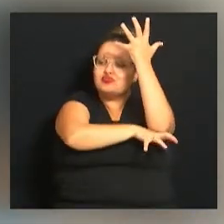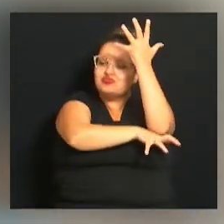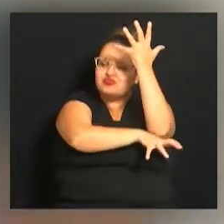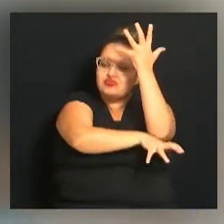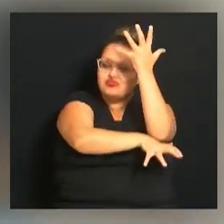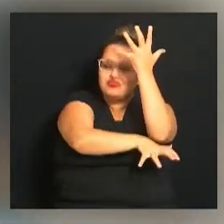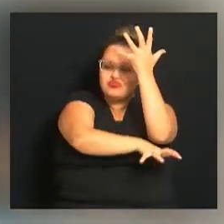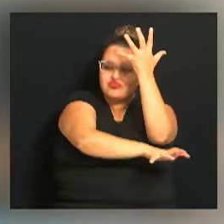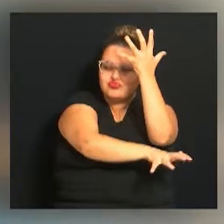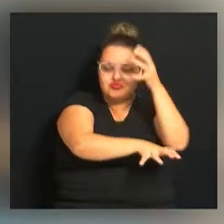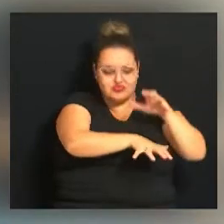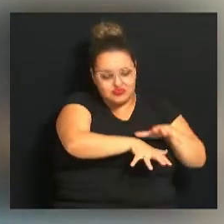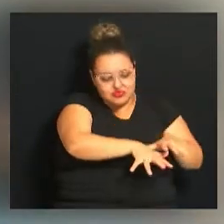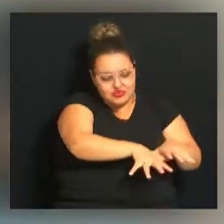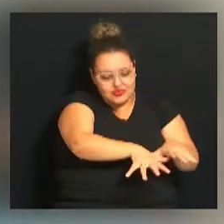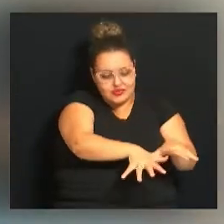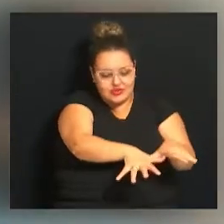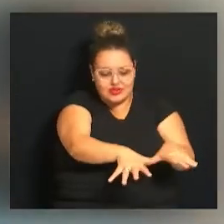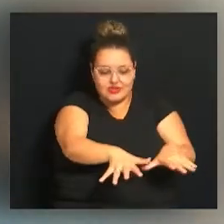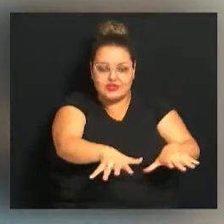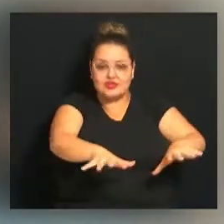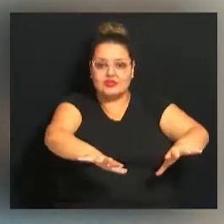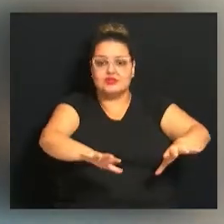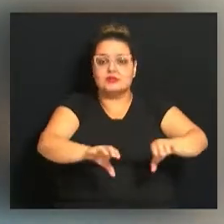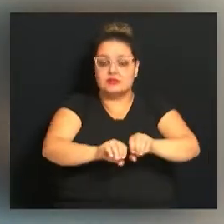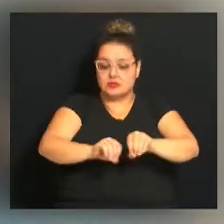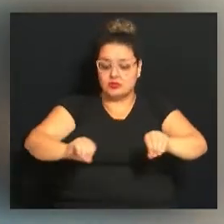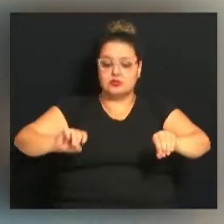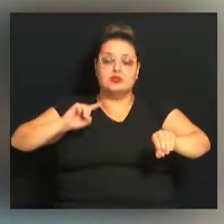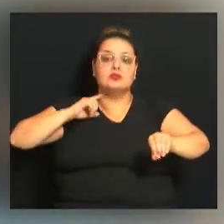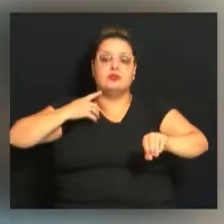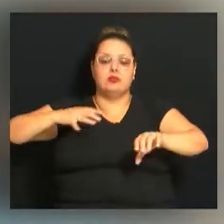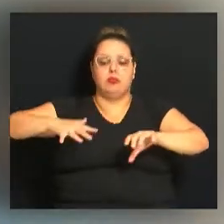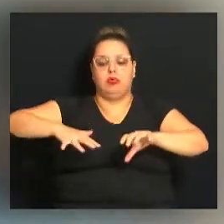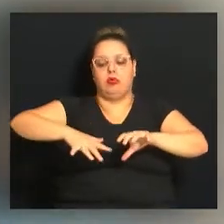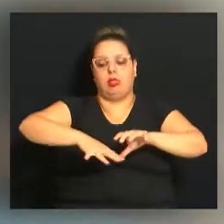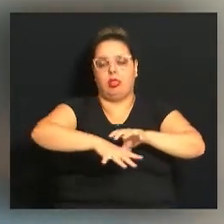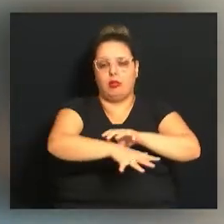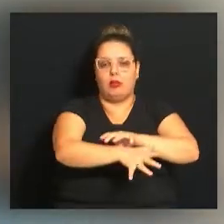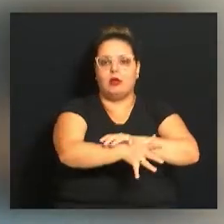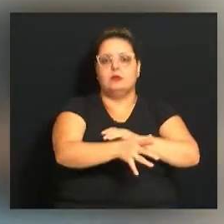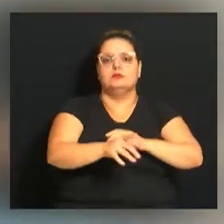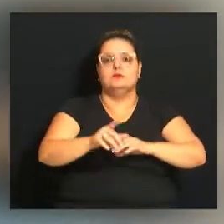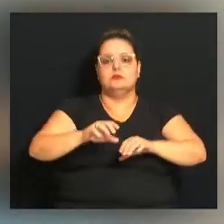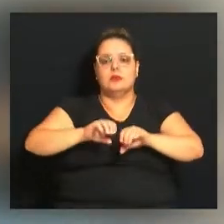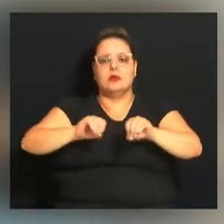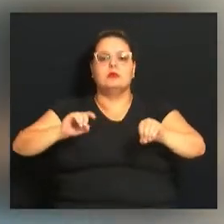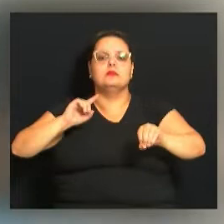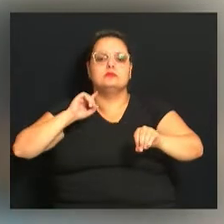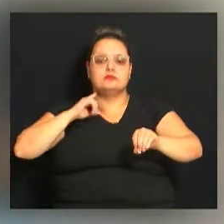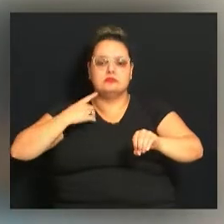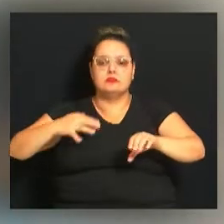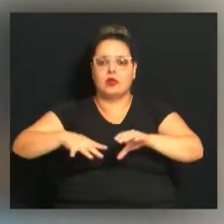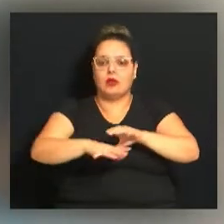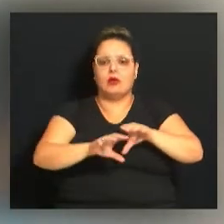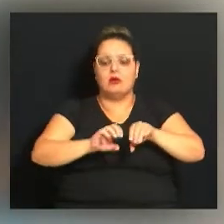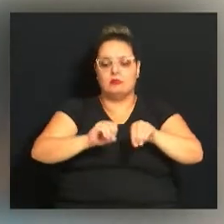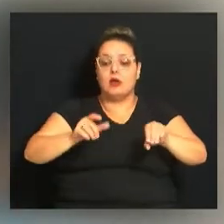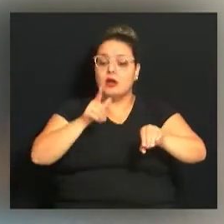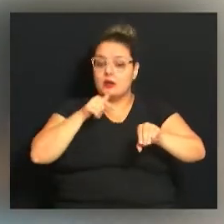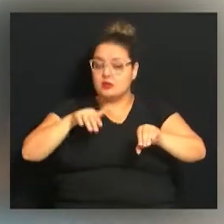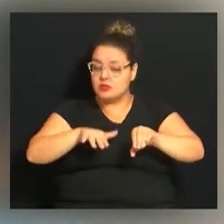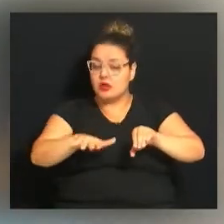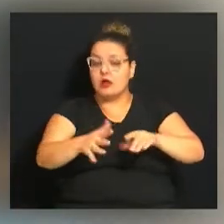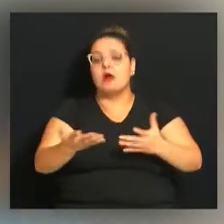calçada, destrói, inclusive, tubulação de esgoto, de água pluvial e tudo mais, em função das raízes desse tipo